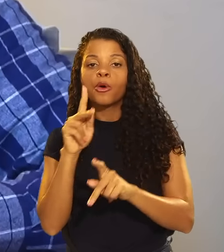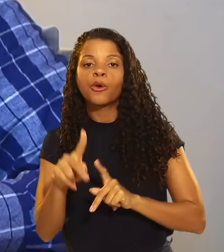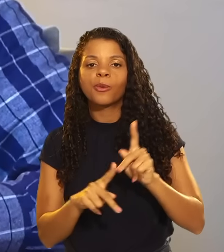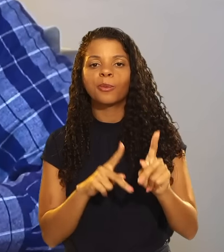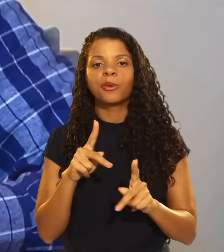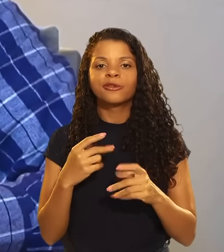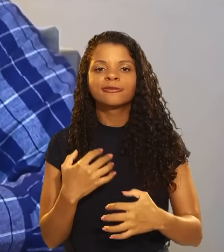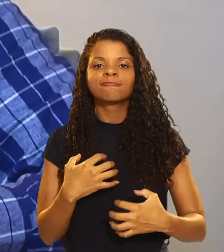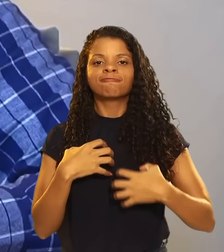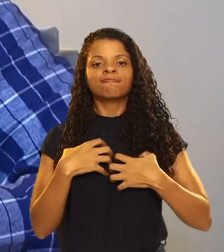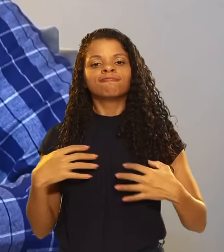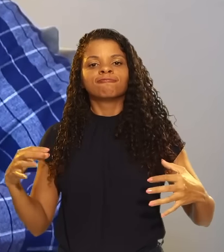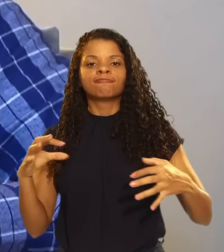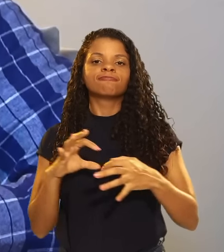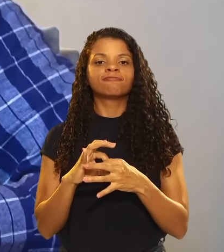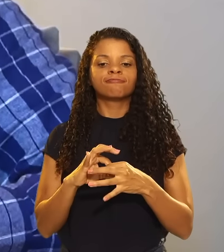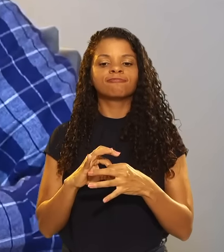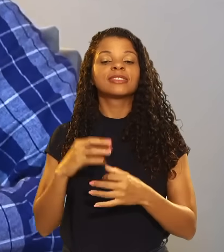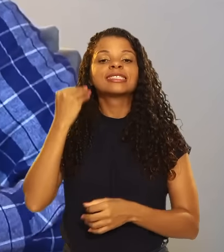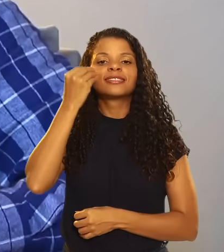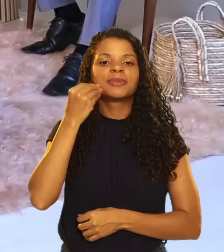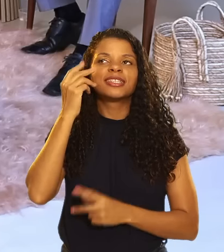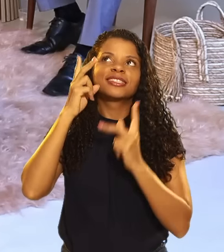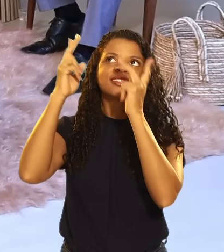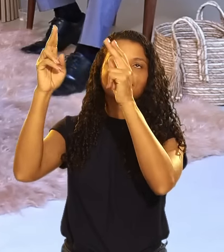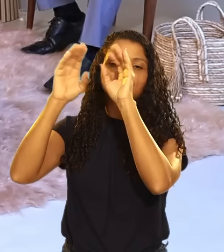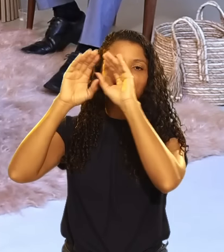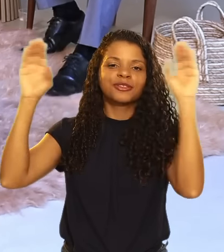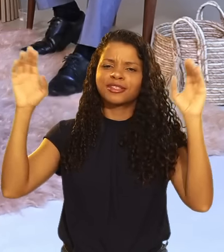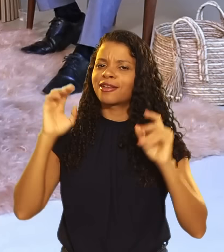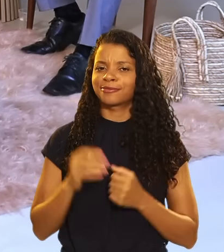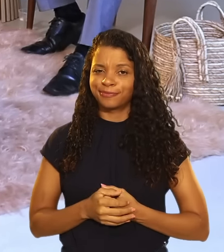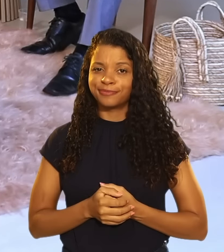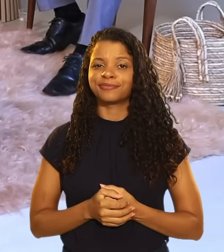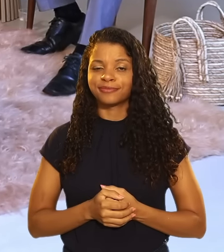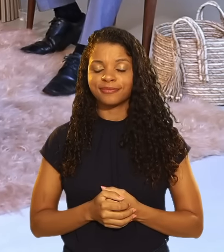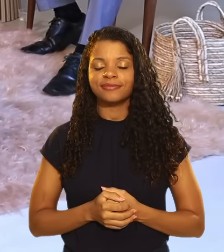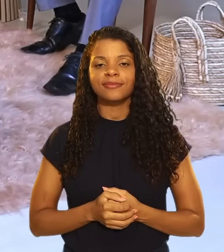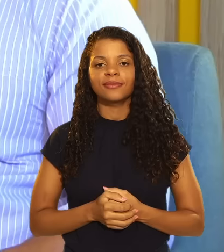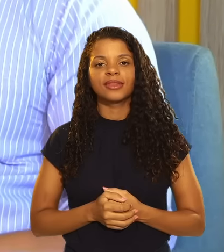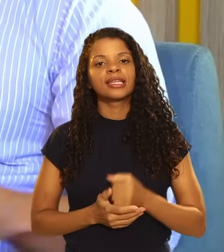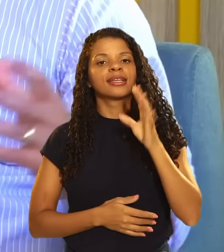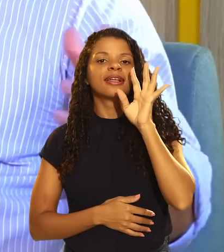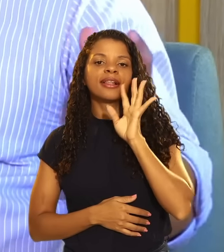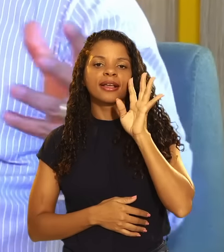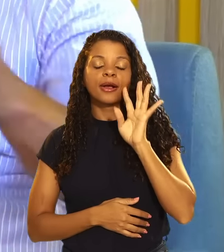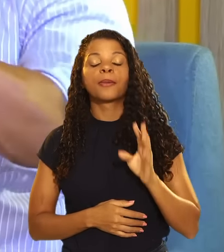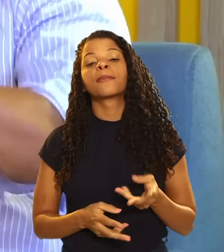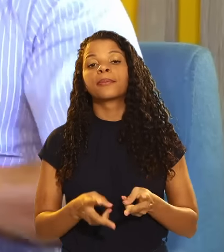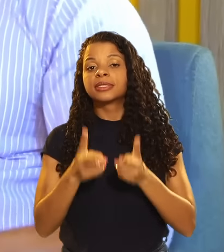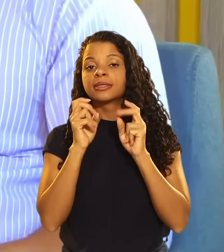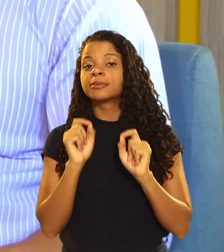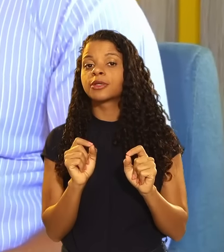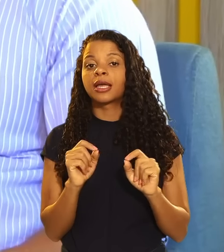aqui uma pequena experiência do que vai ser a vida no céu. Muito bom. E nós percebemos, né, Adriano, que a Igreja Adventista ela veio nesse